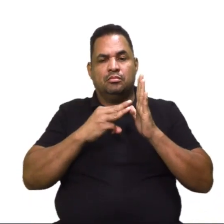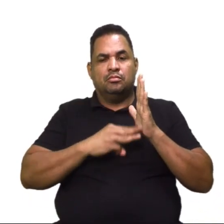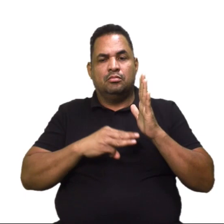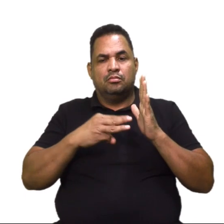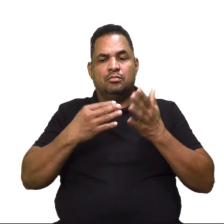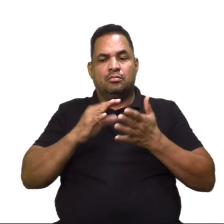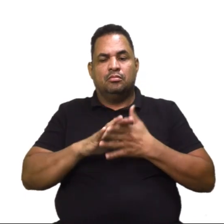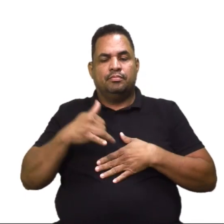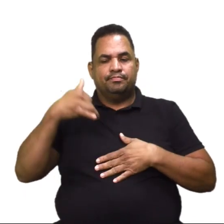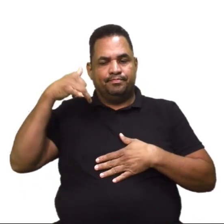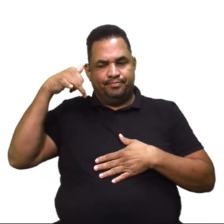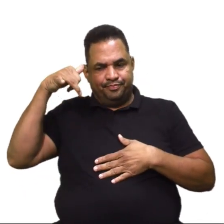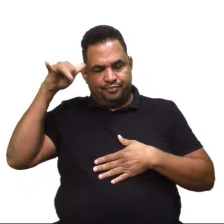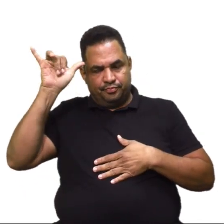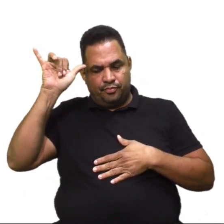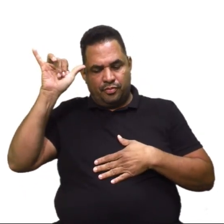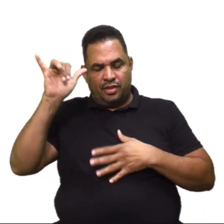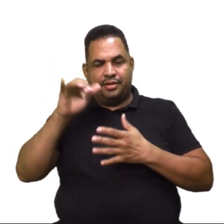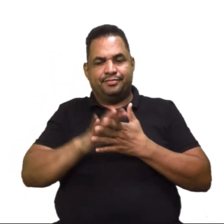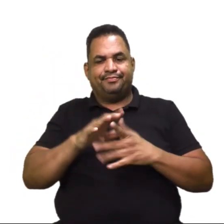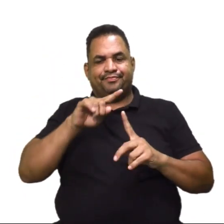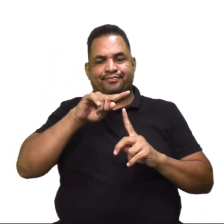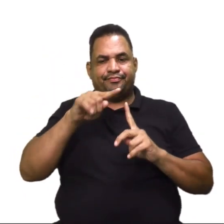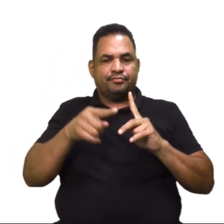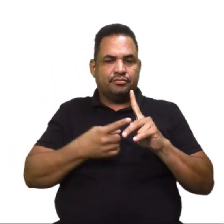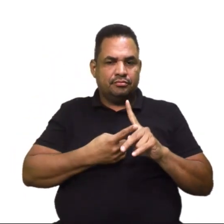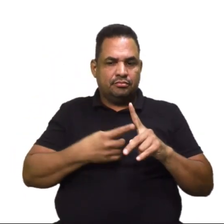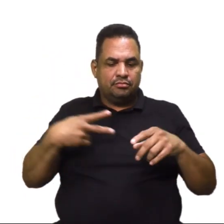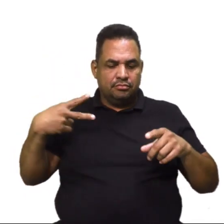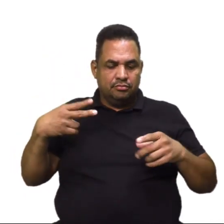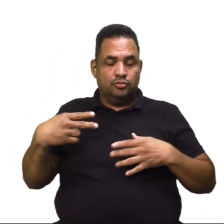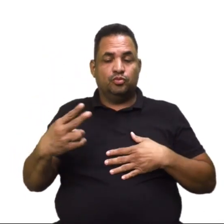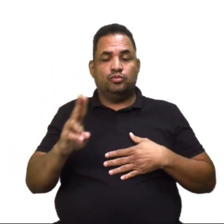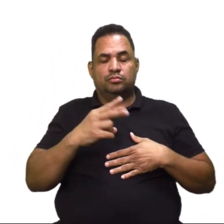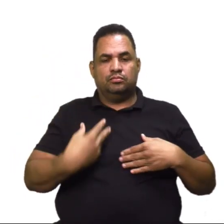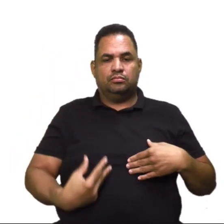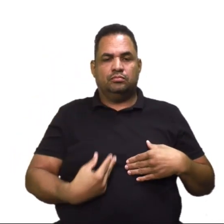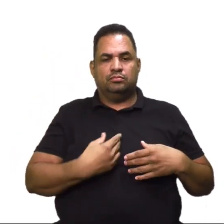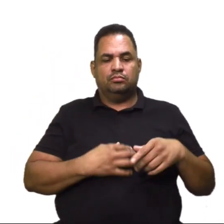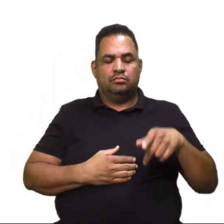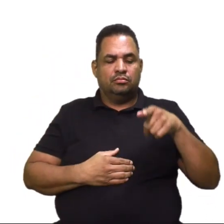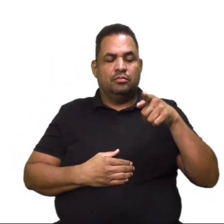de contraceptivo cirúrgico. Olha lá. A